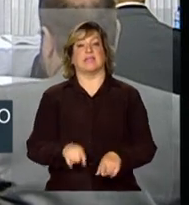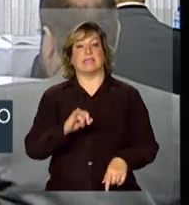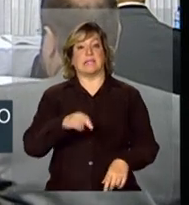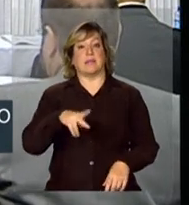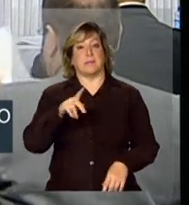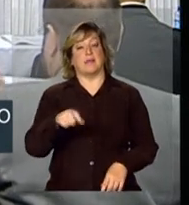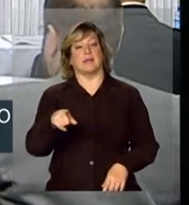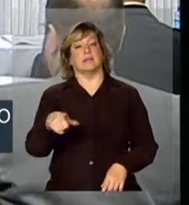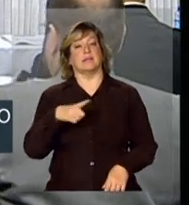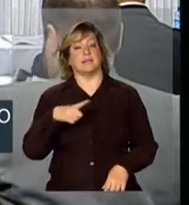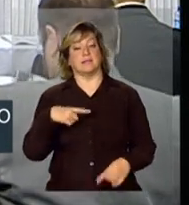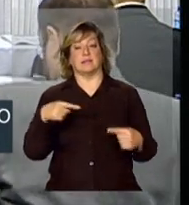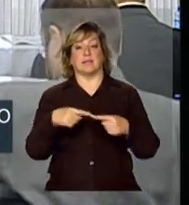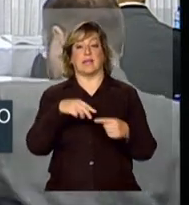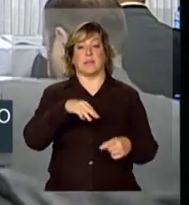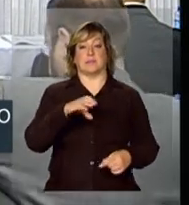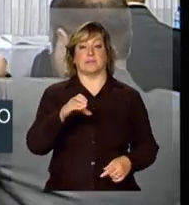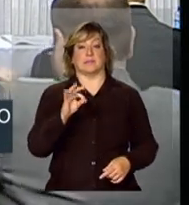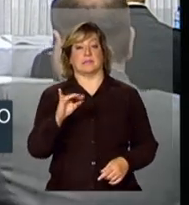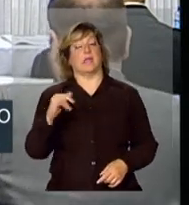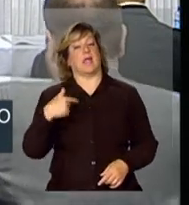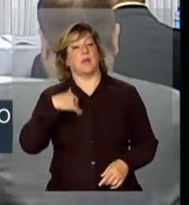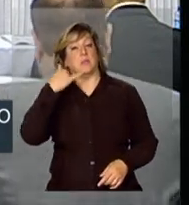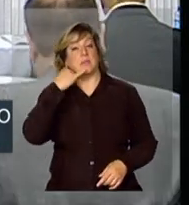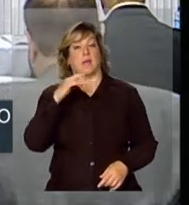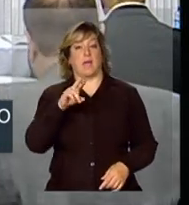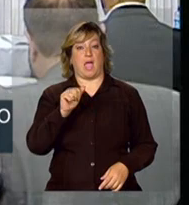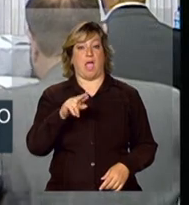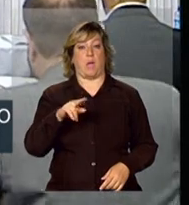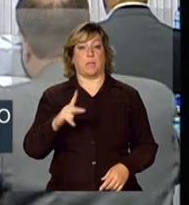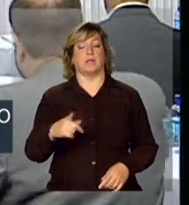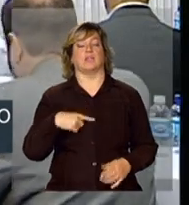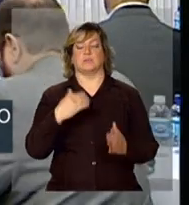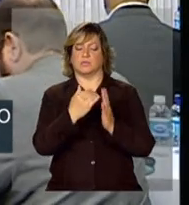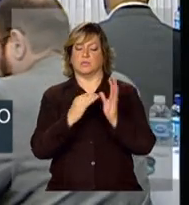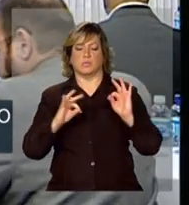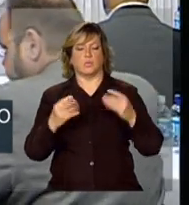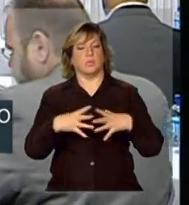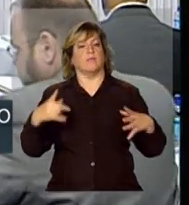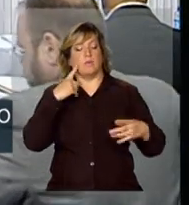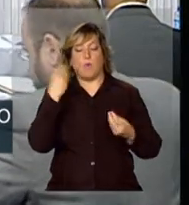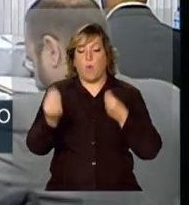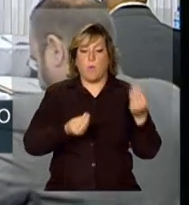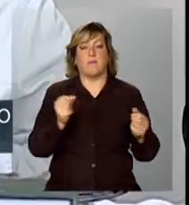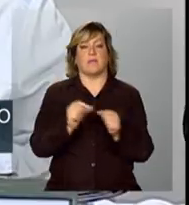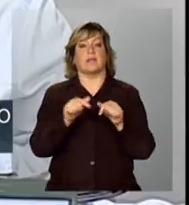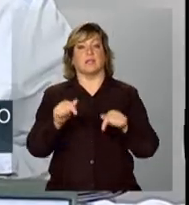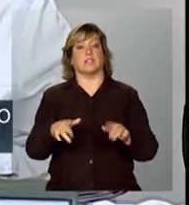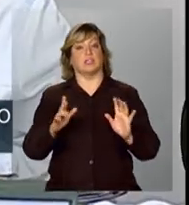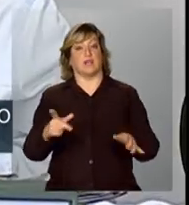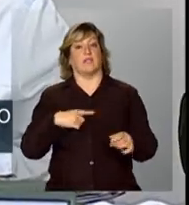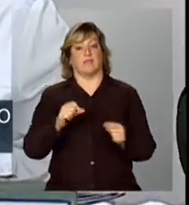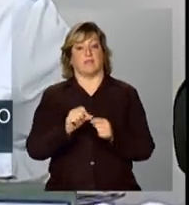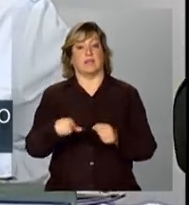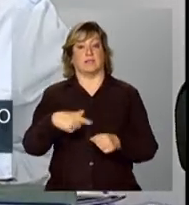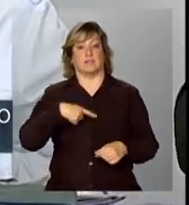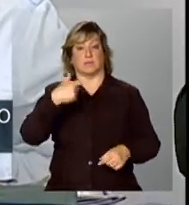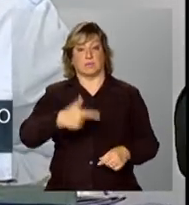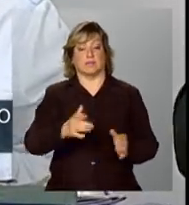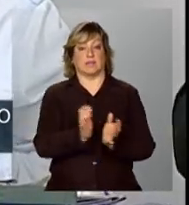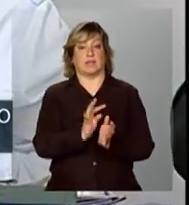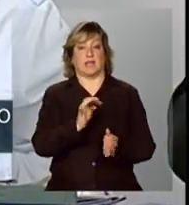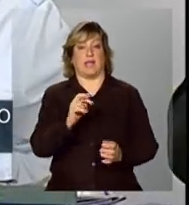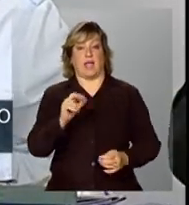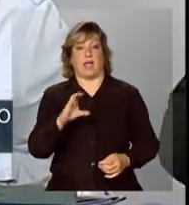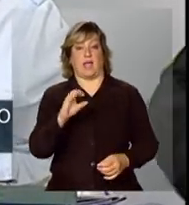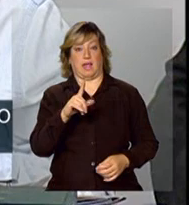se mobilizar com o MCTI, eu ligo para o RALP, a gente tem uma agenda enorme, vamos buscar os meios para isso. Já estou fazendo a segunda fase do Terra Classe, já